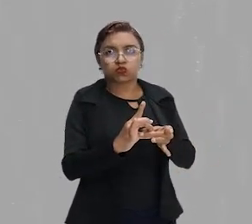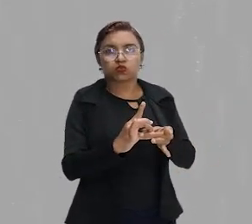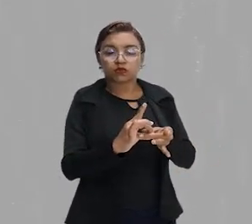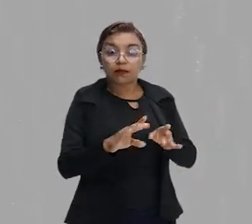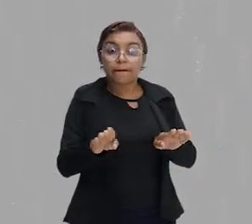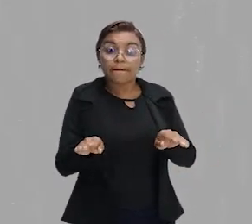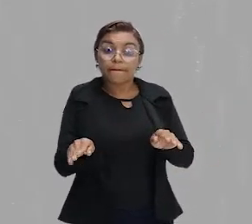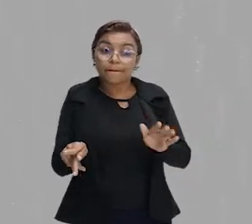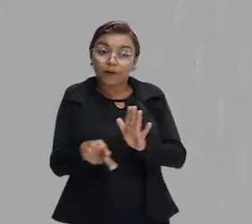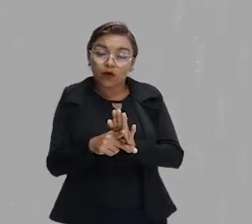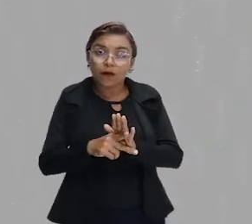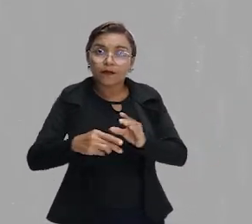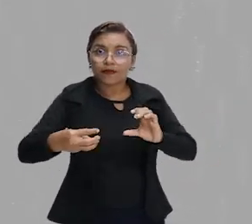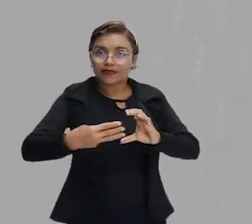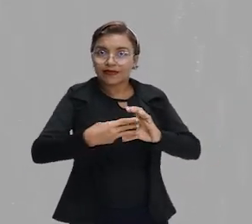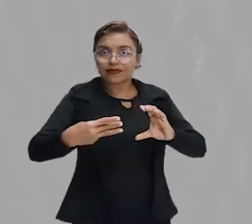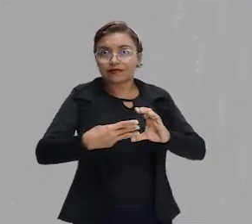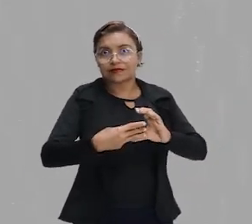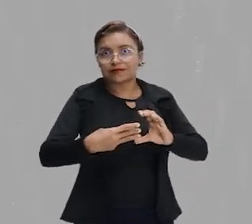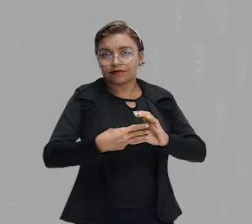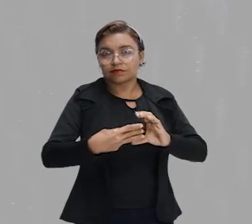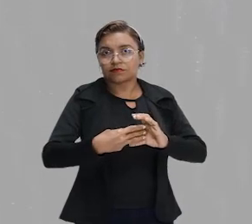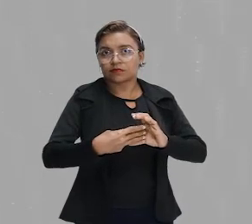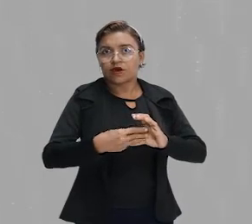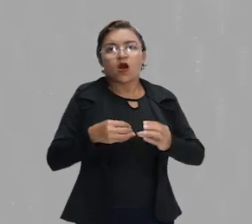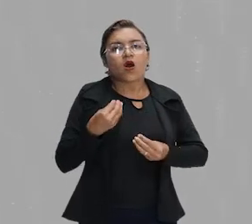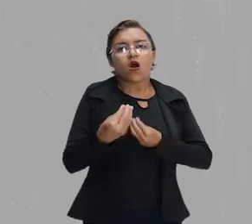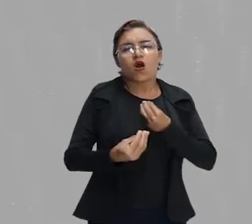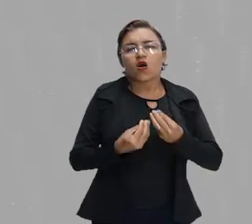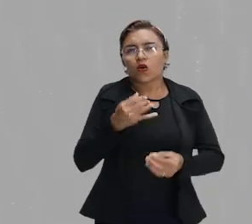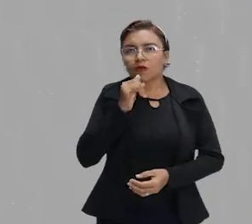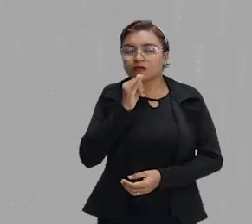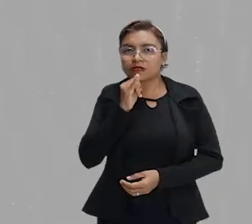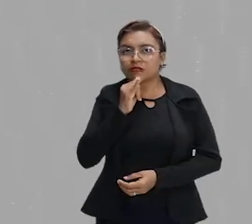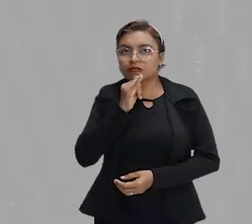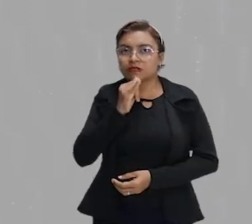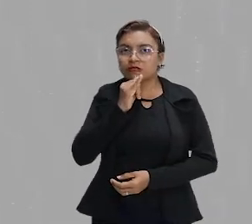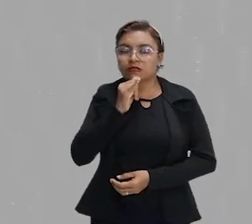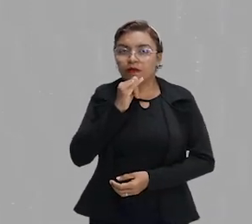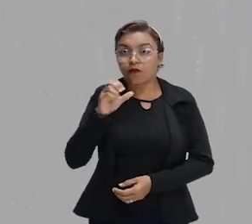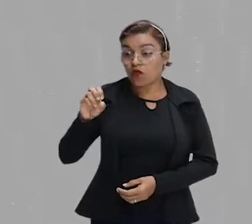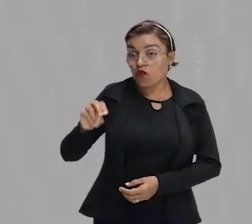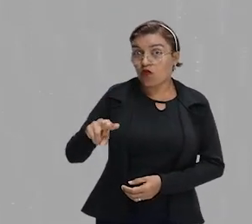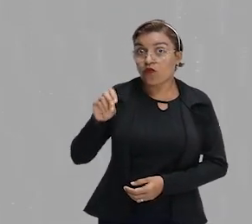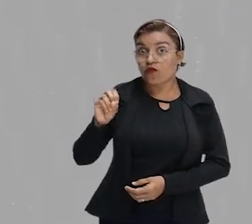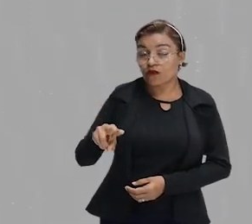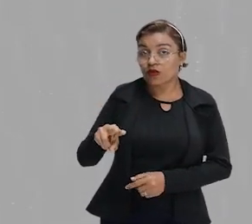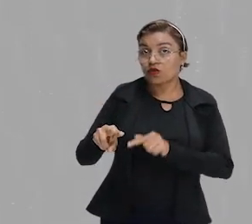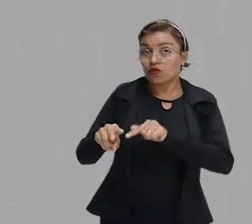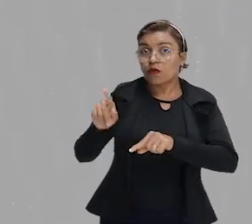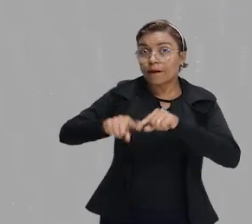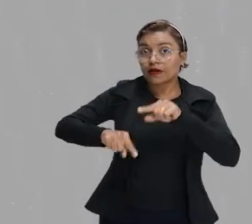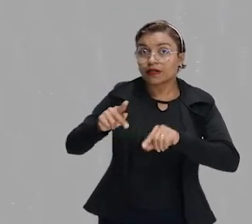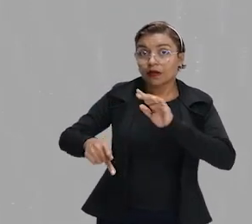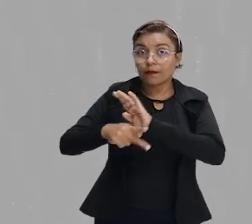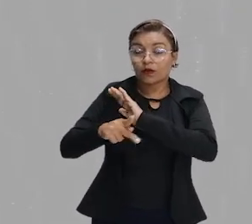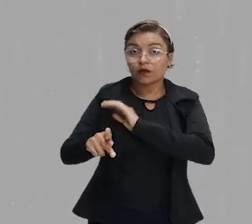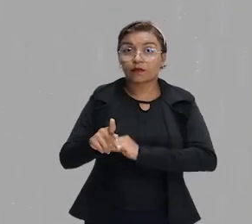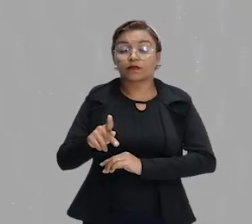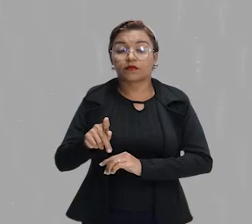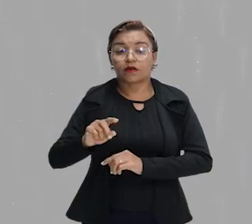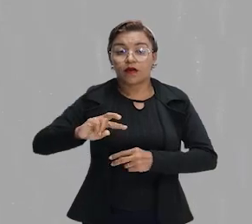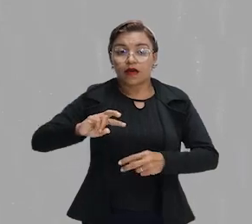da célula que ele está infectando. Como eu estou dando um exemplo aqui de um vírus cujo material genético é